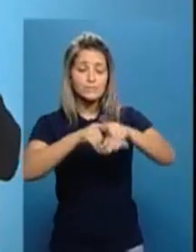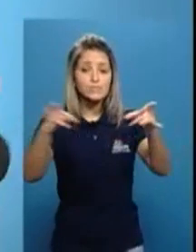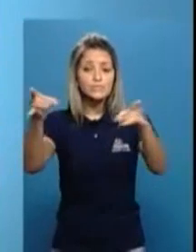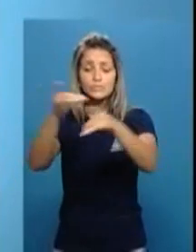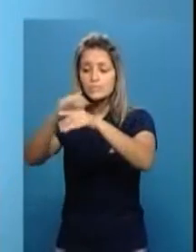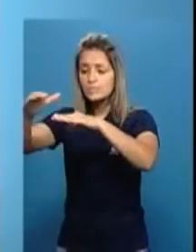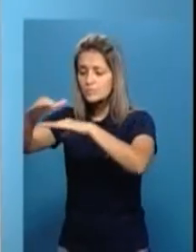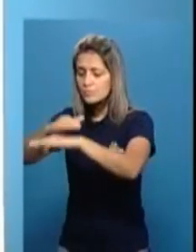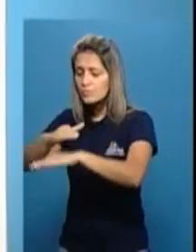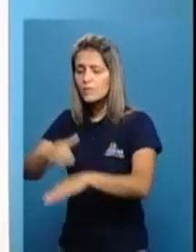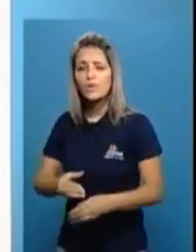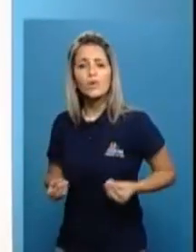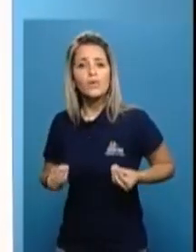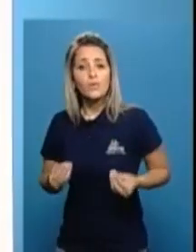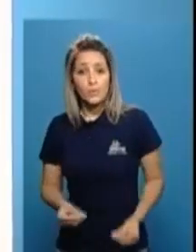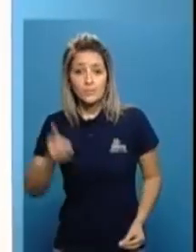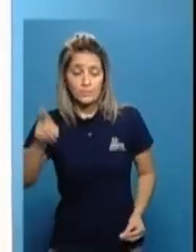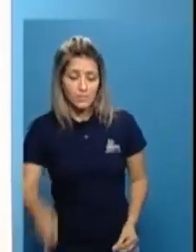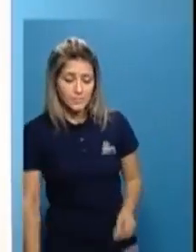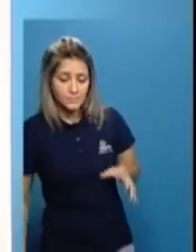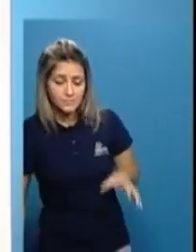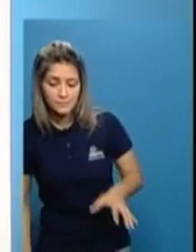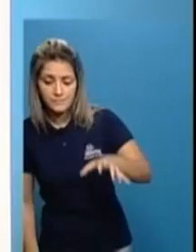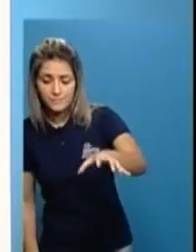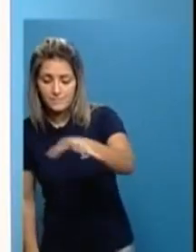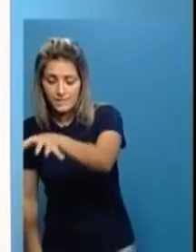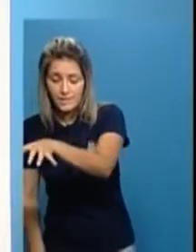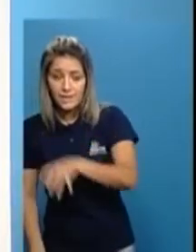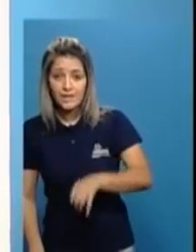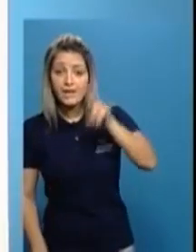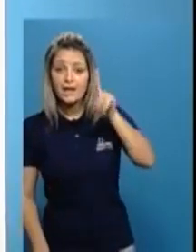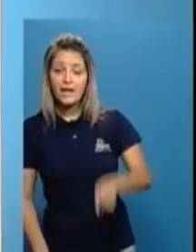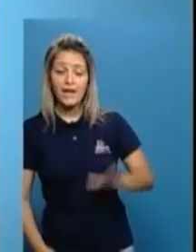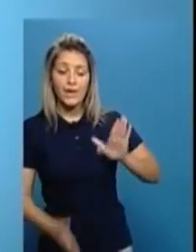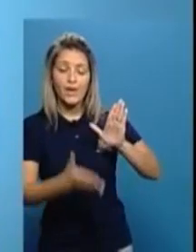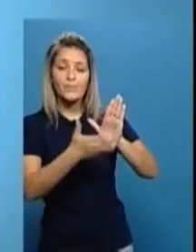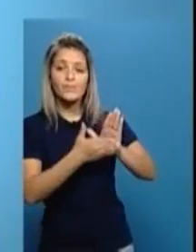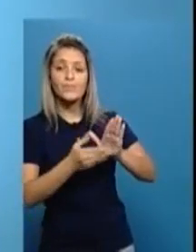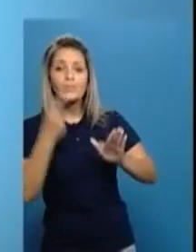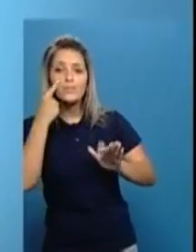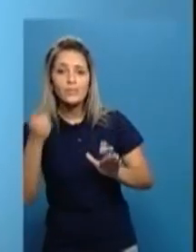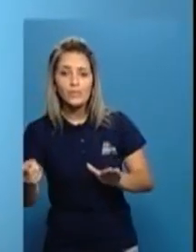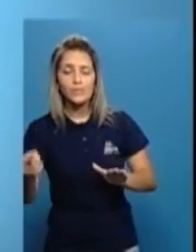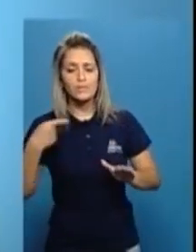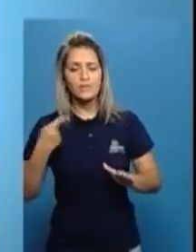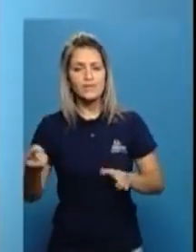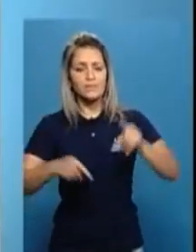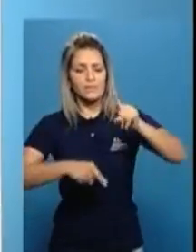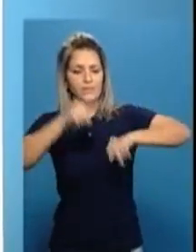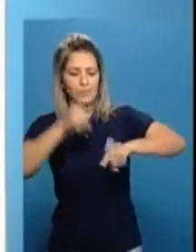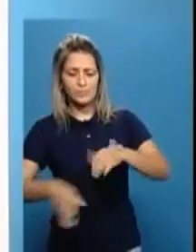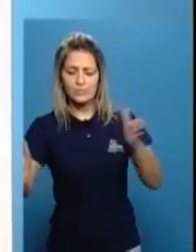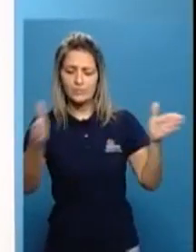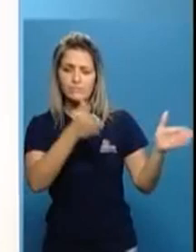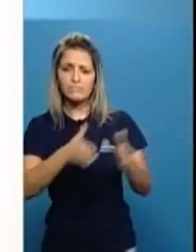objetivo geral dele, é proporcionar um fluxo de trabalho e de materiais através da fábrica ou